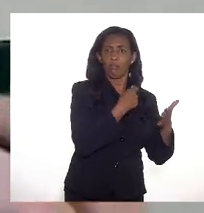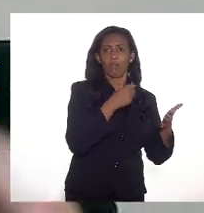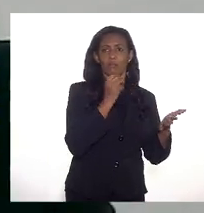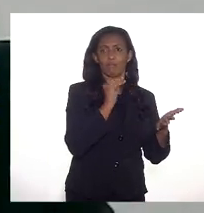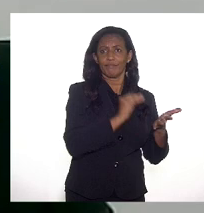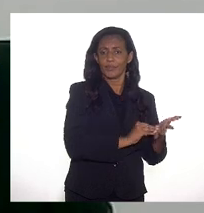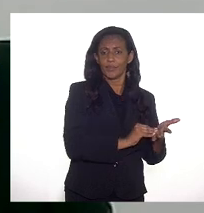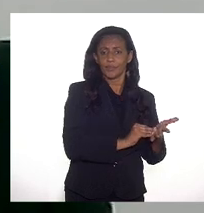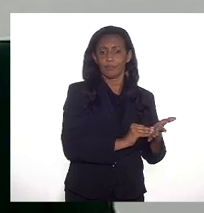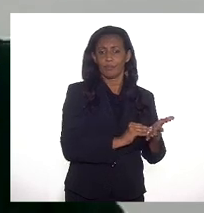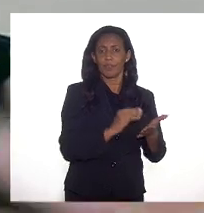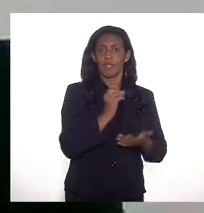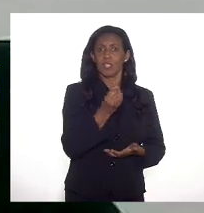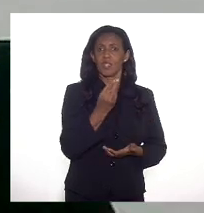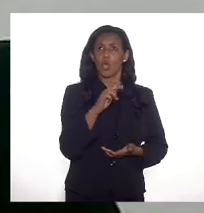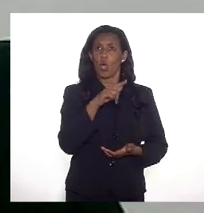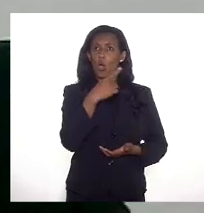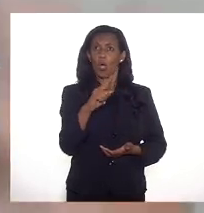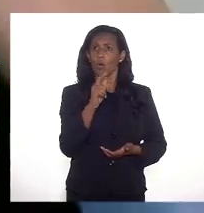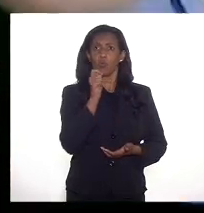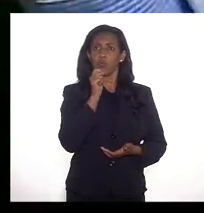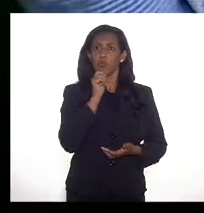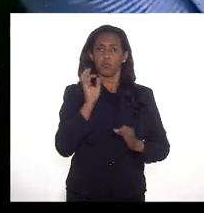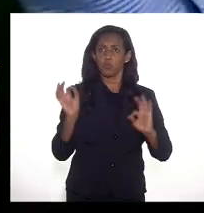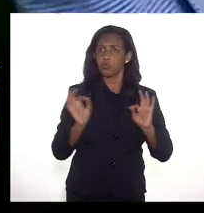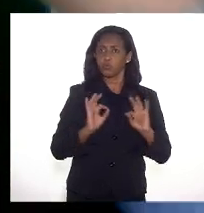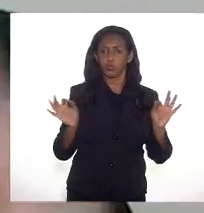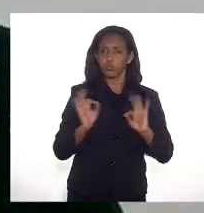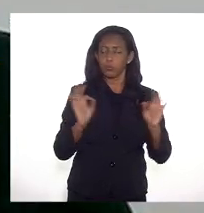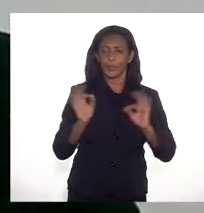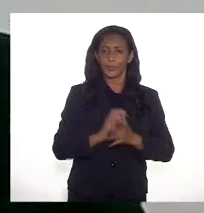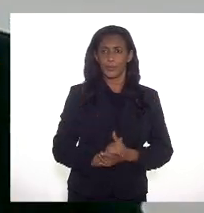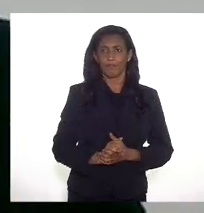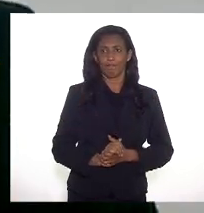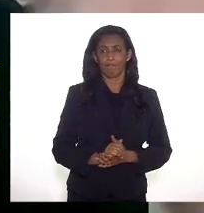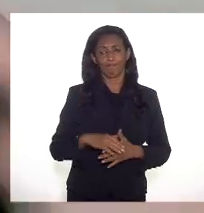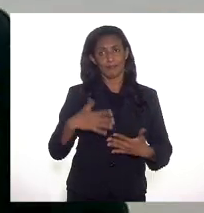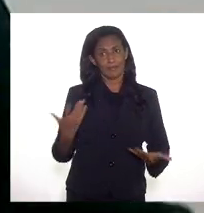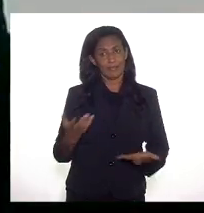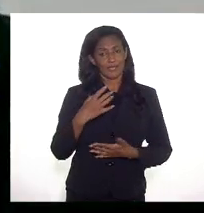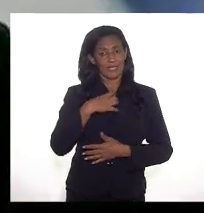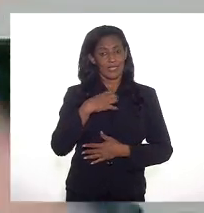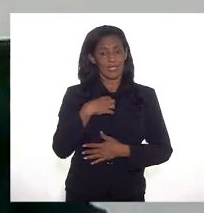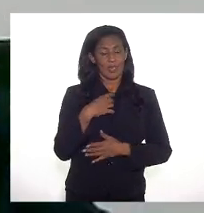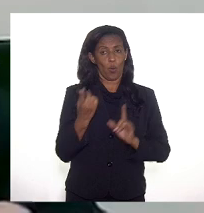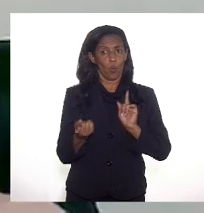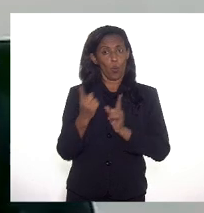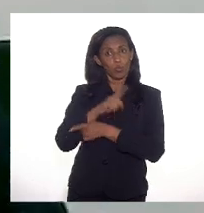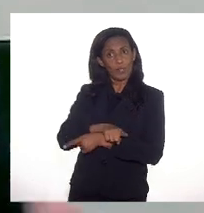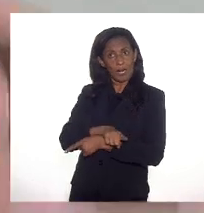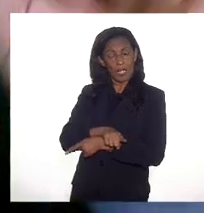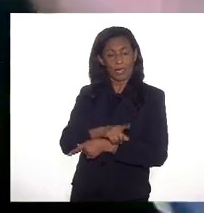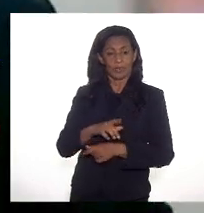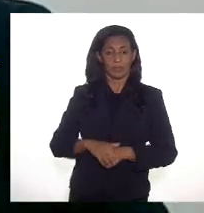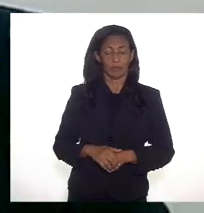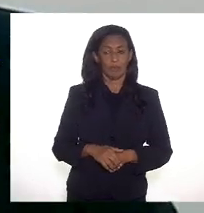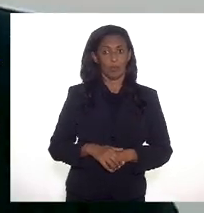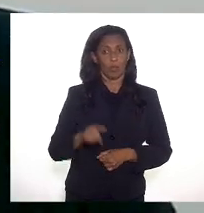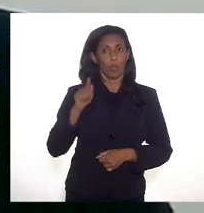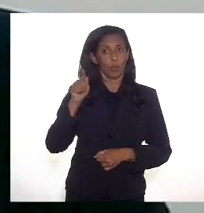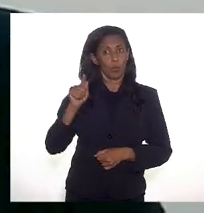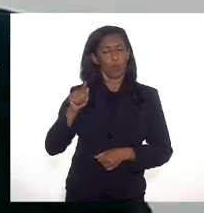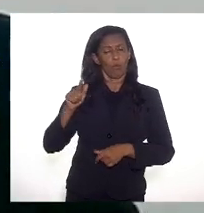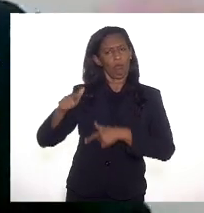Esse órgão, ele não existe. E é nesse sentido. O que ocorre é exatamente o contrário. no